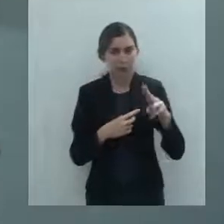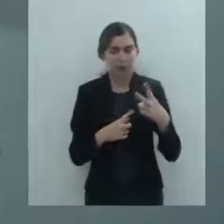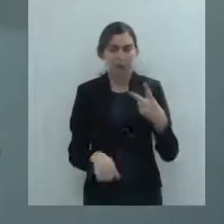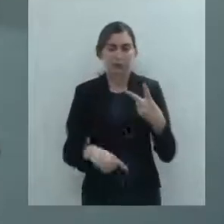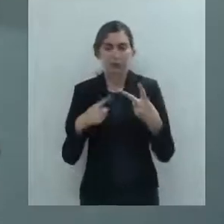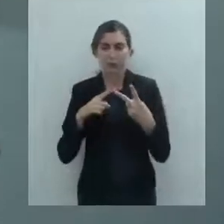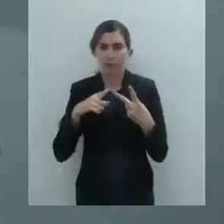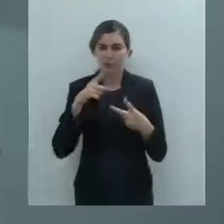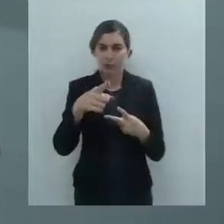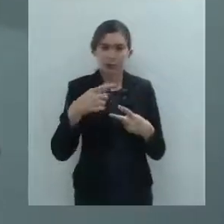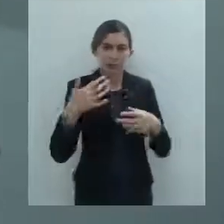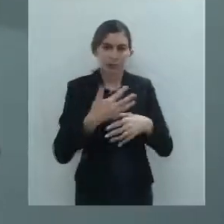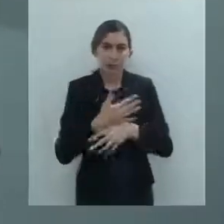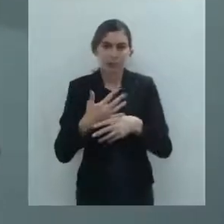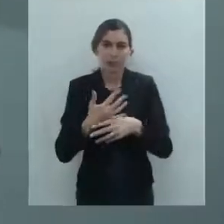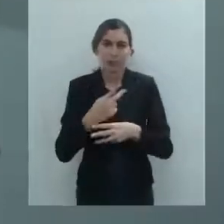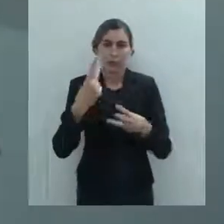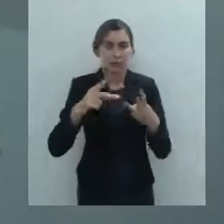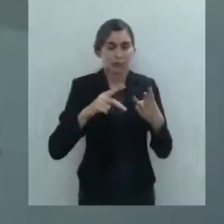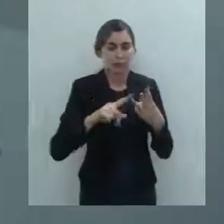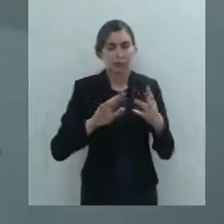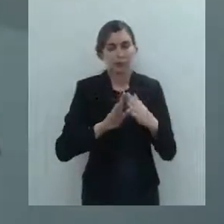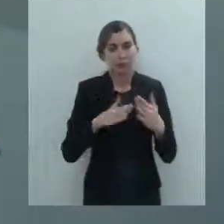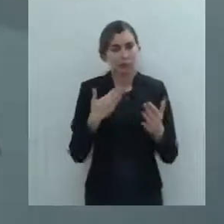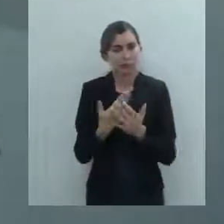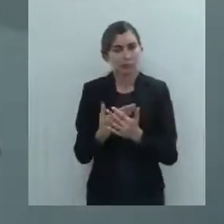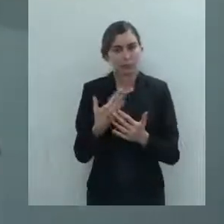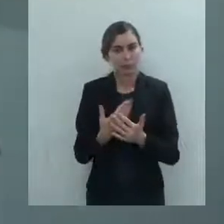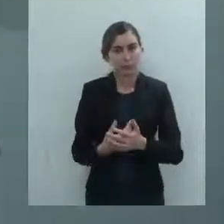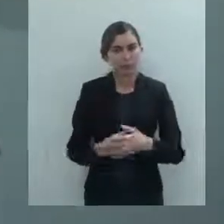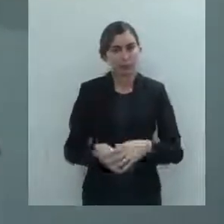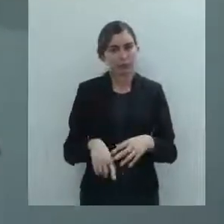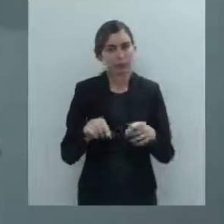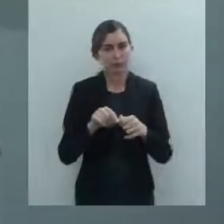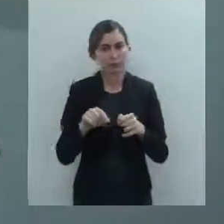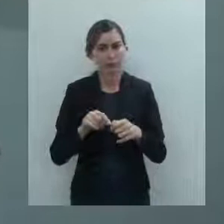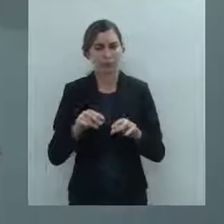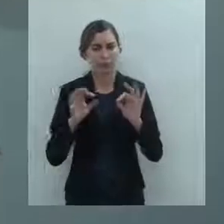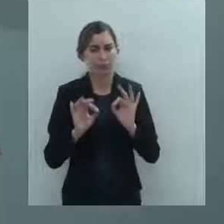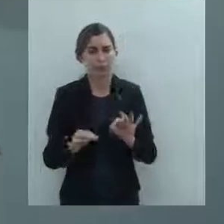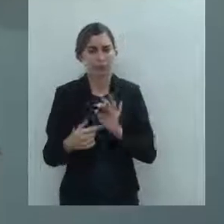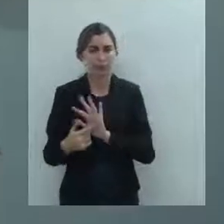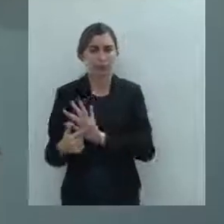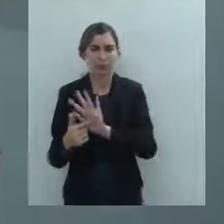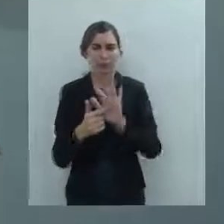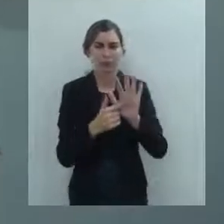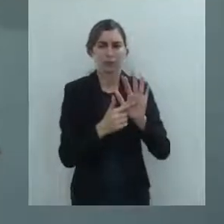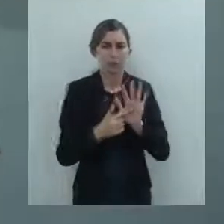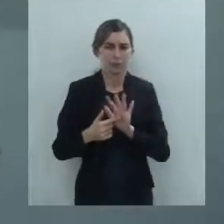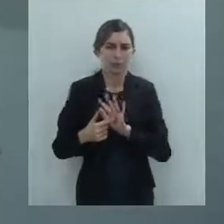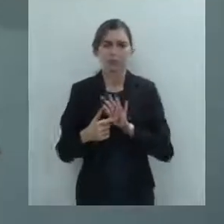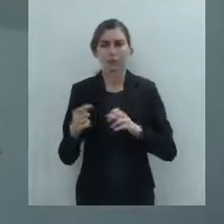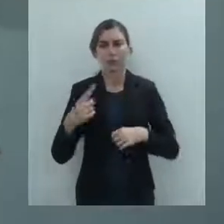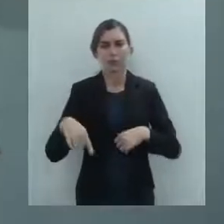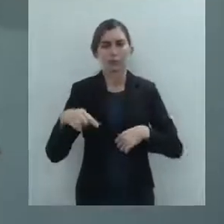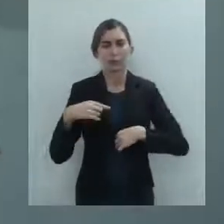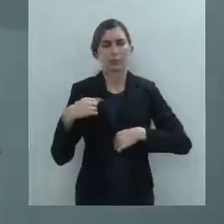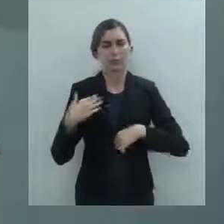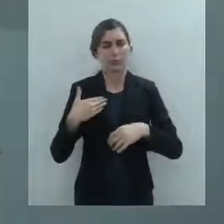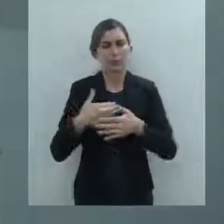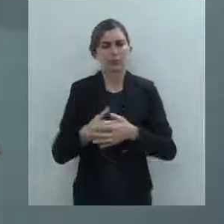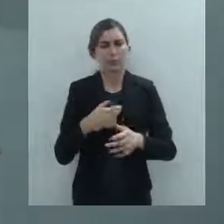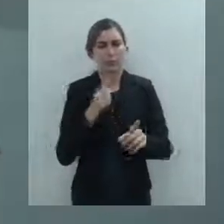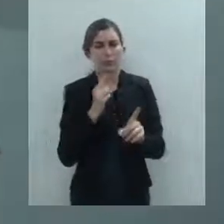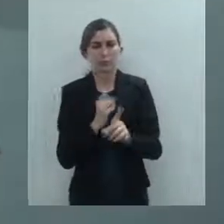a sua cidade e a sua escola eu faço questão de mostrar os recebidos nosso próximo encontro